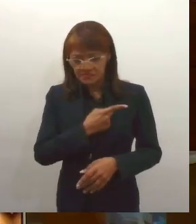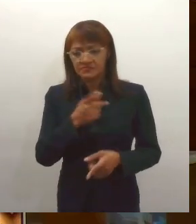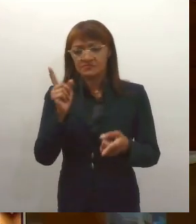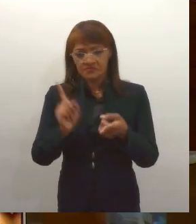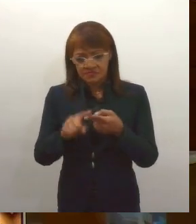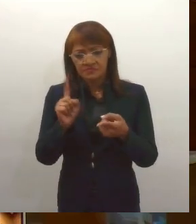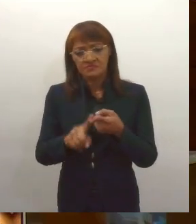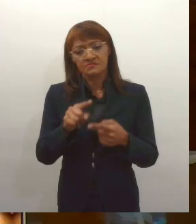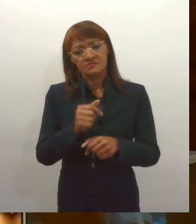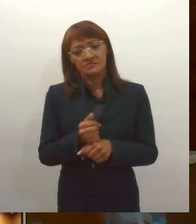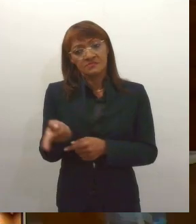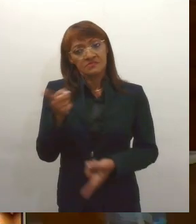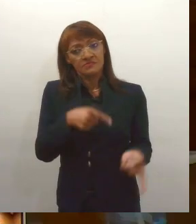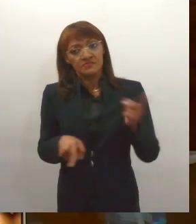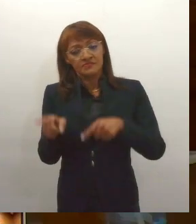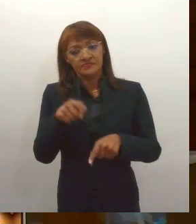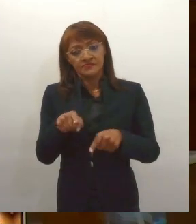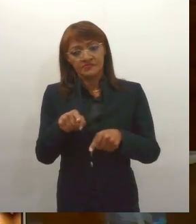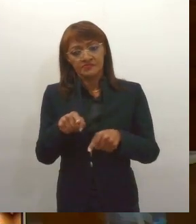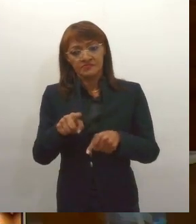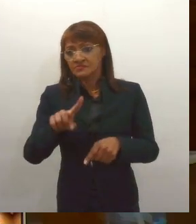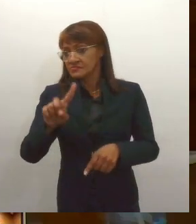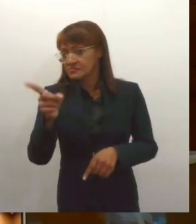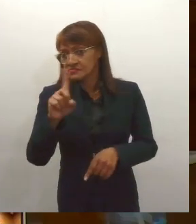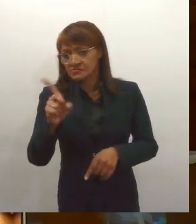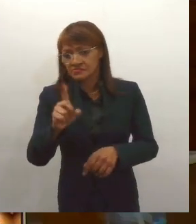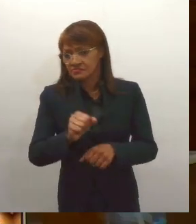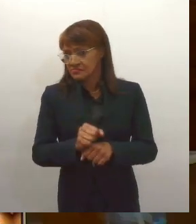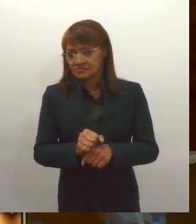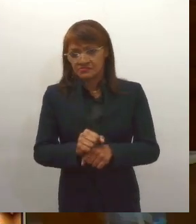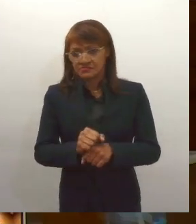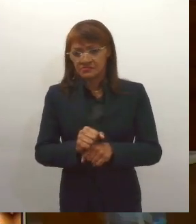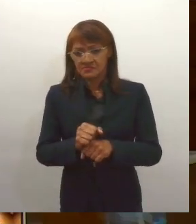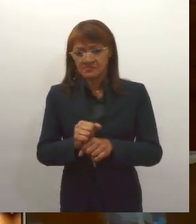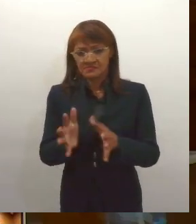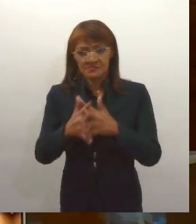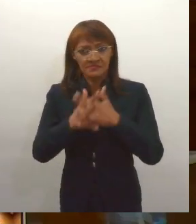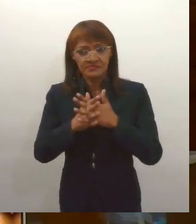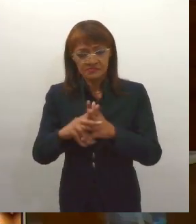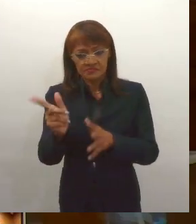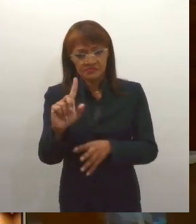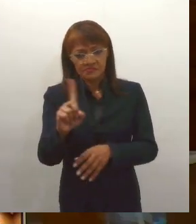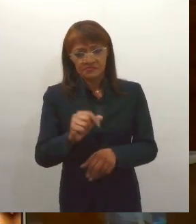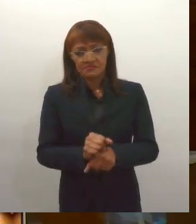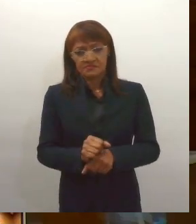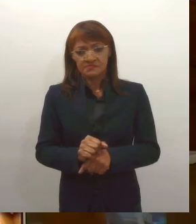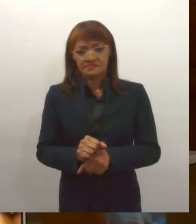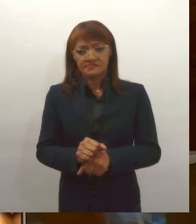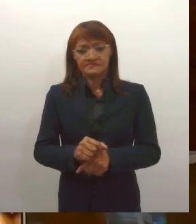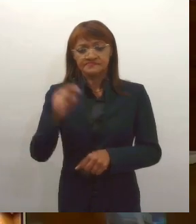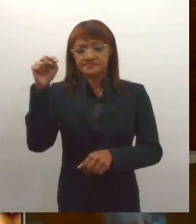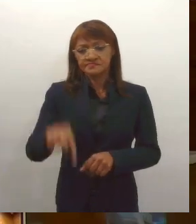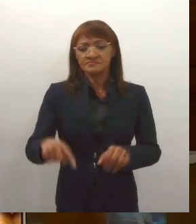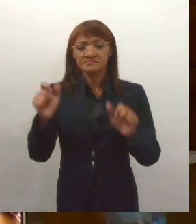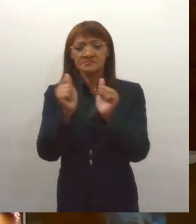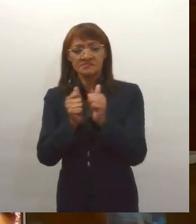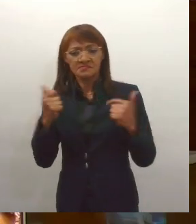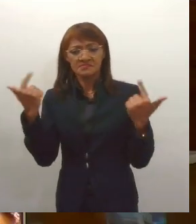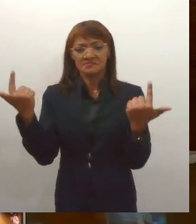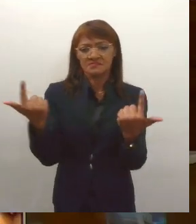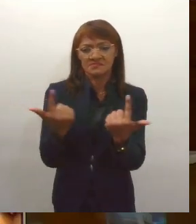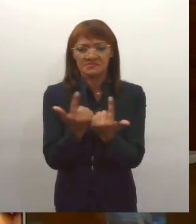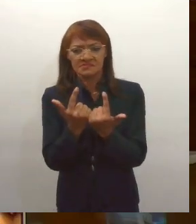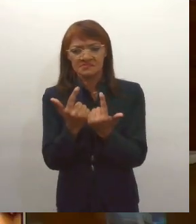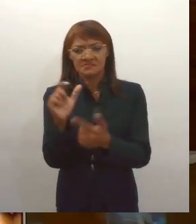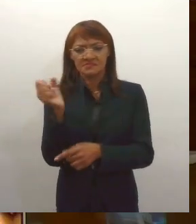bagunça como ele acha que tem travestir aqui na Assembleia Legislativa de Sergipe que tem travestir